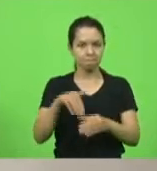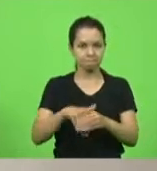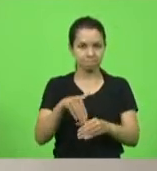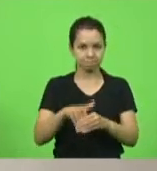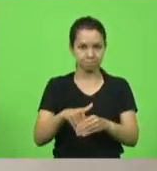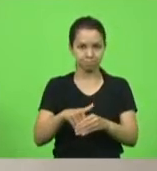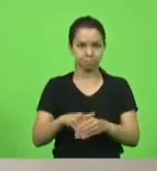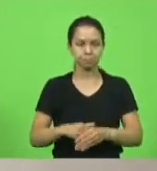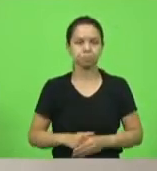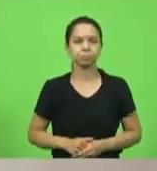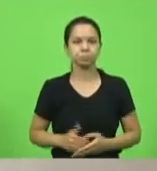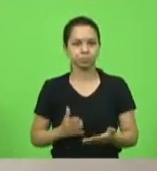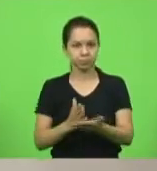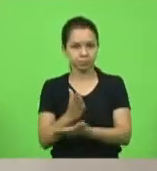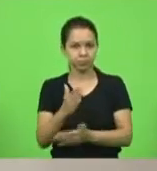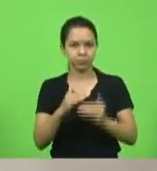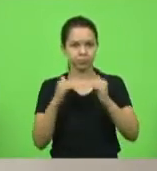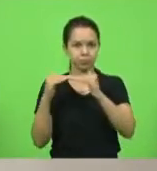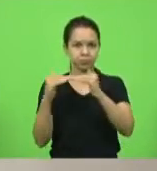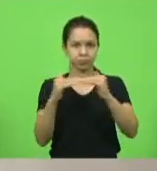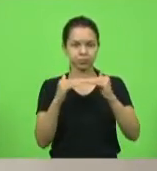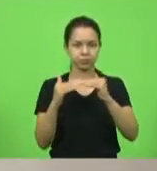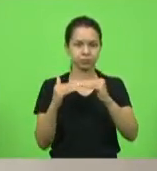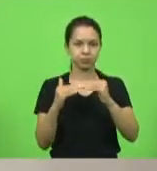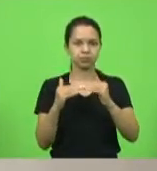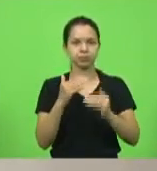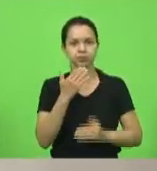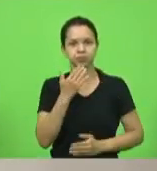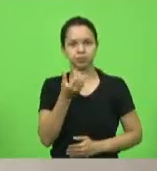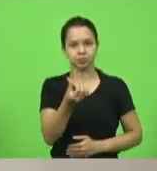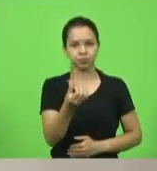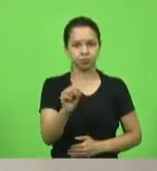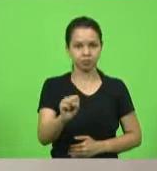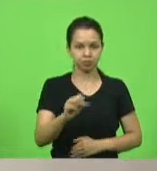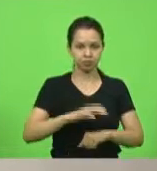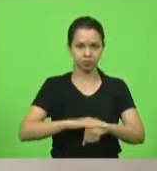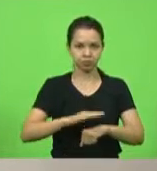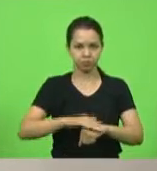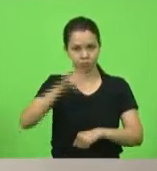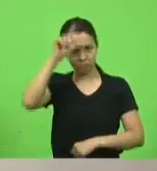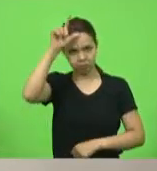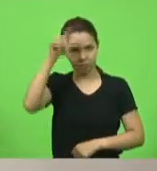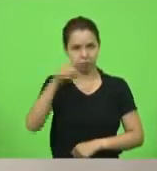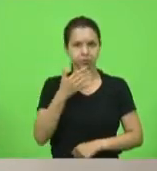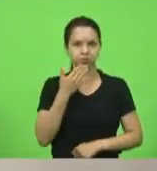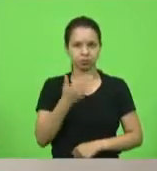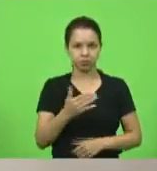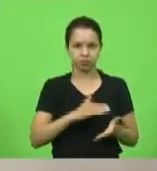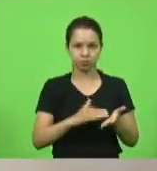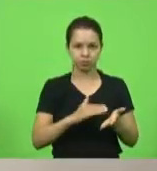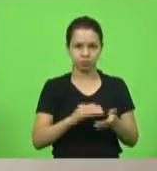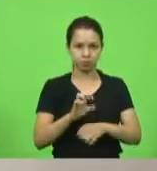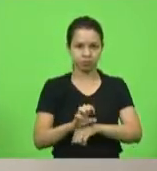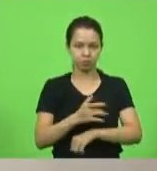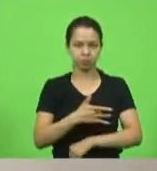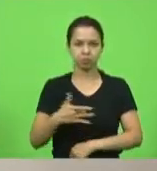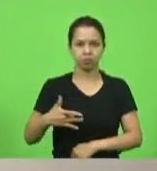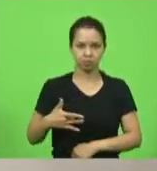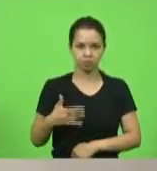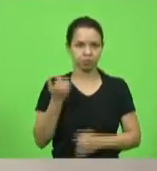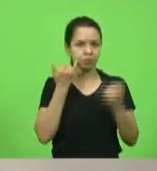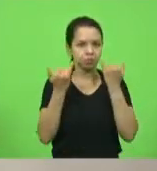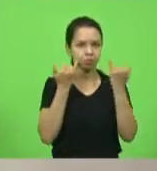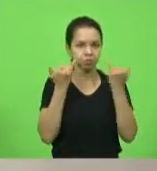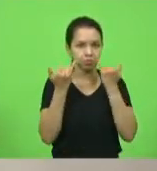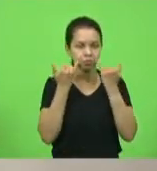encontra. Aprovado por unanimidade. Pedindo informação 68, autor deputado Sargento Lima, solicitando ao secretário de Estado da Saúde informações acerca